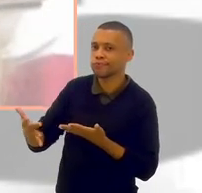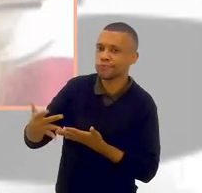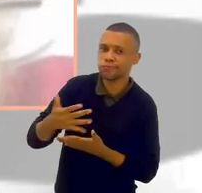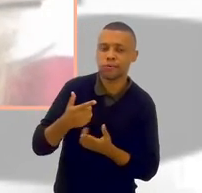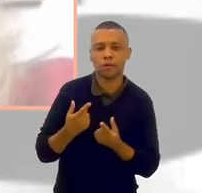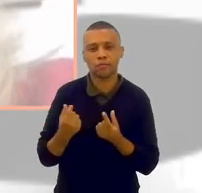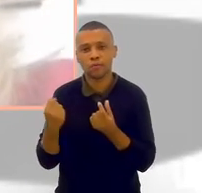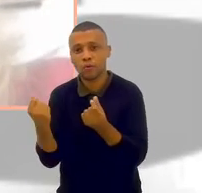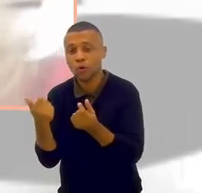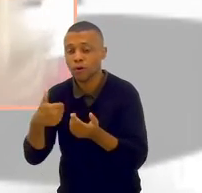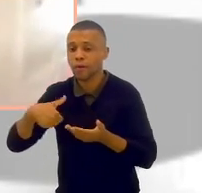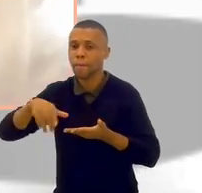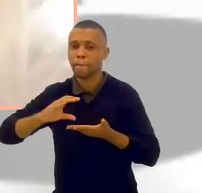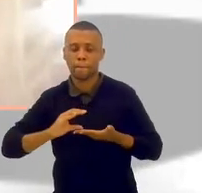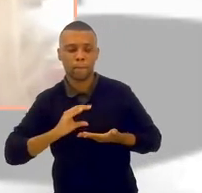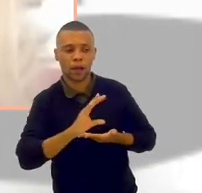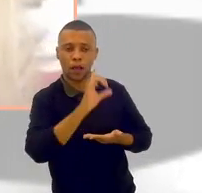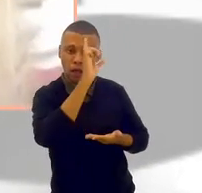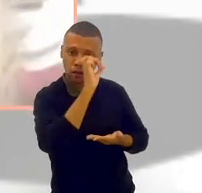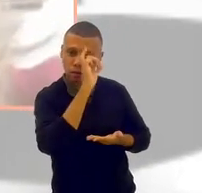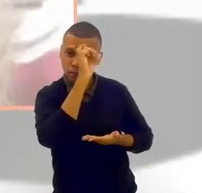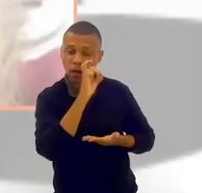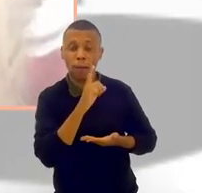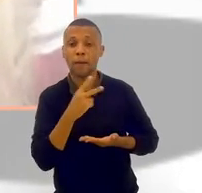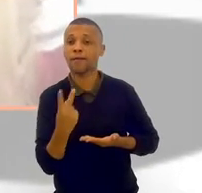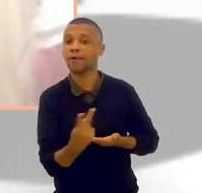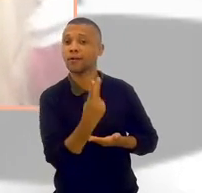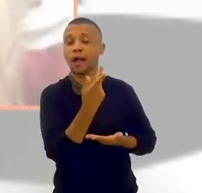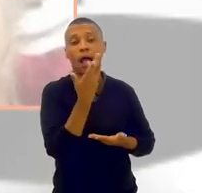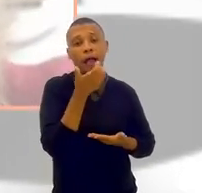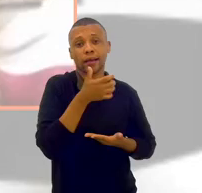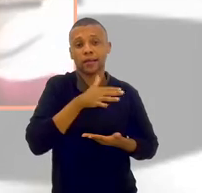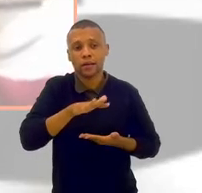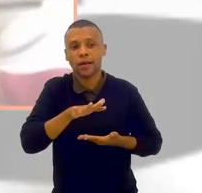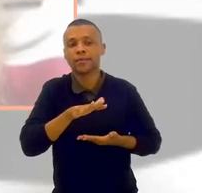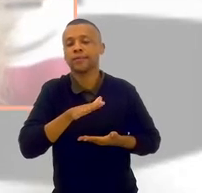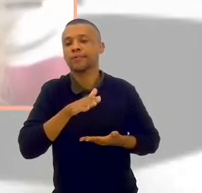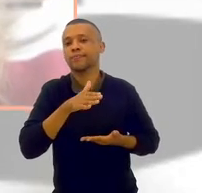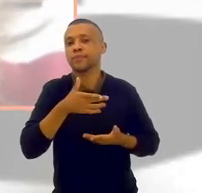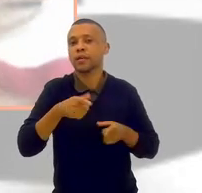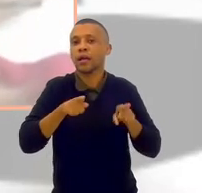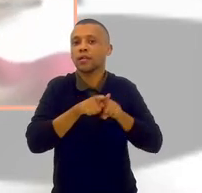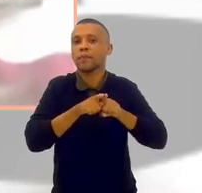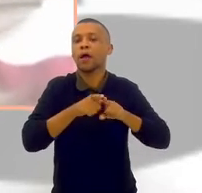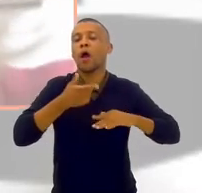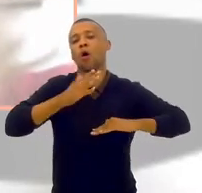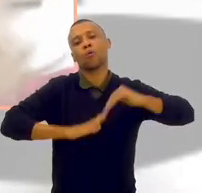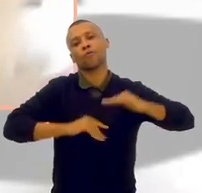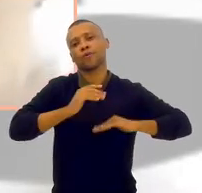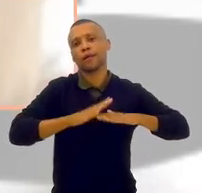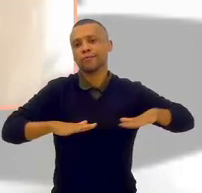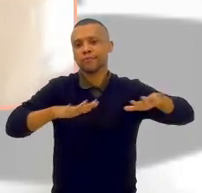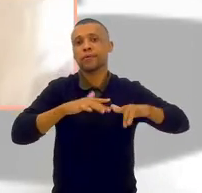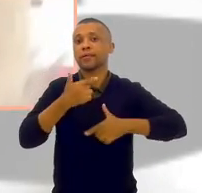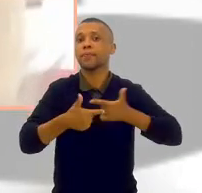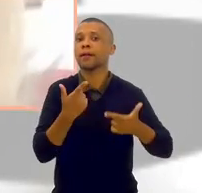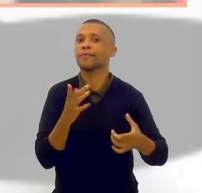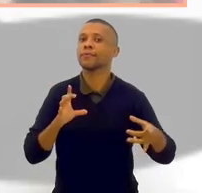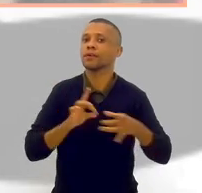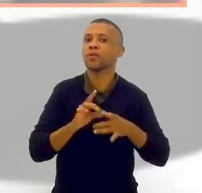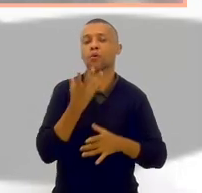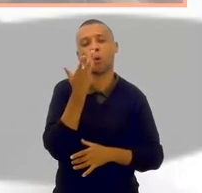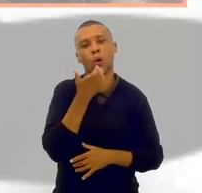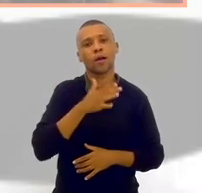benefícios para esse hospital, valorizando as crianças que se destacavam e todos os profissionais que eram envolvidos com